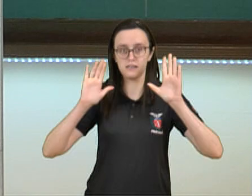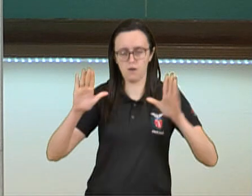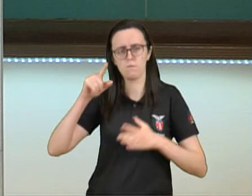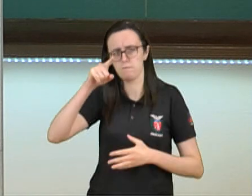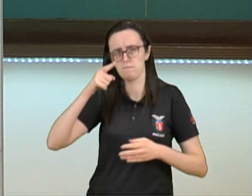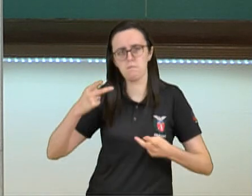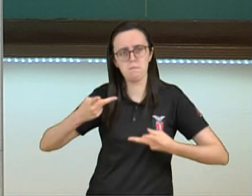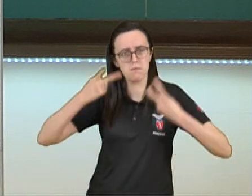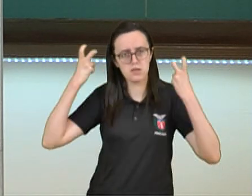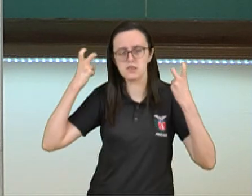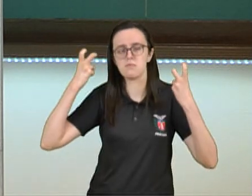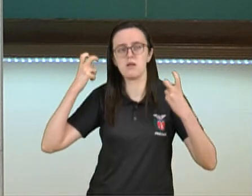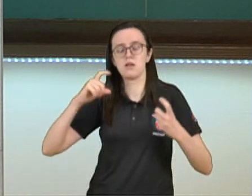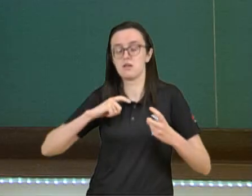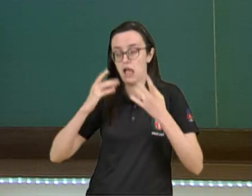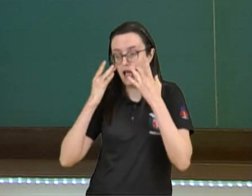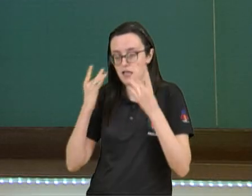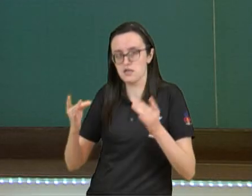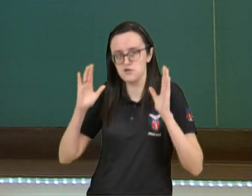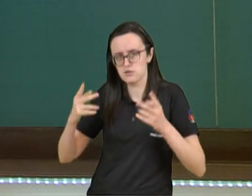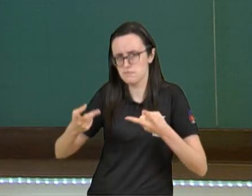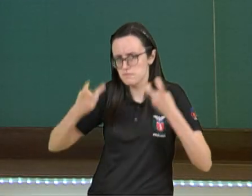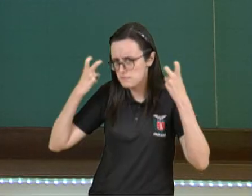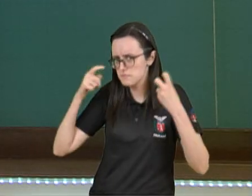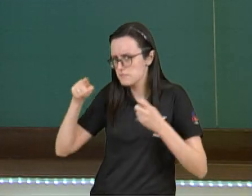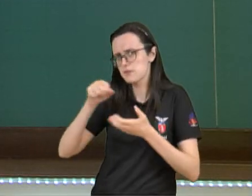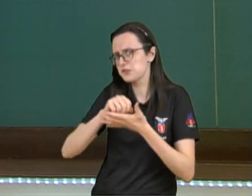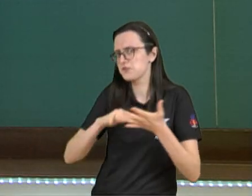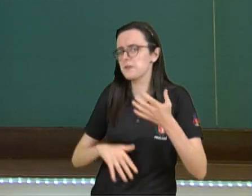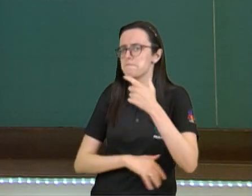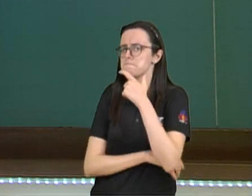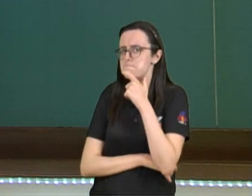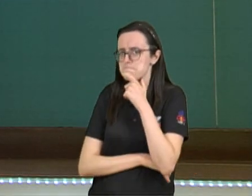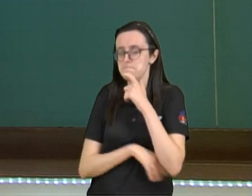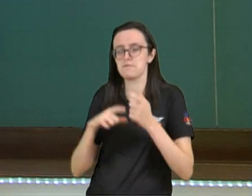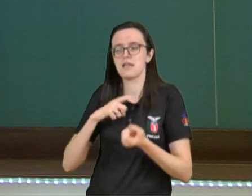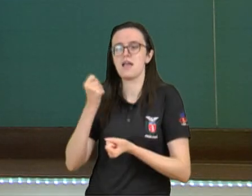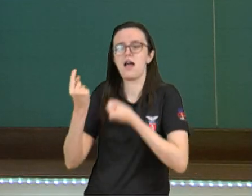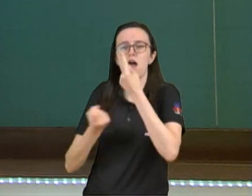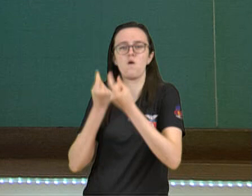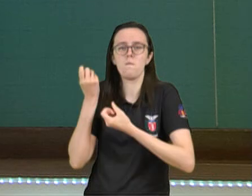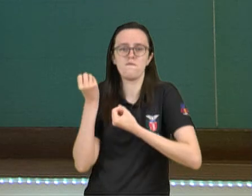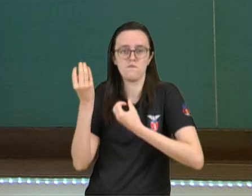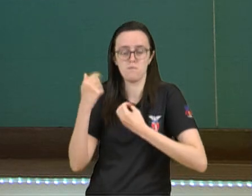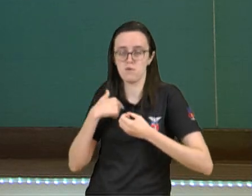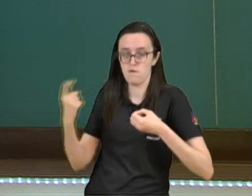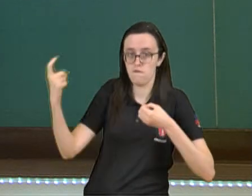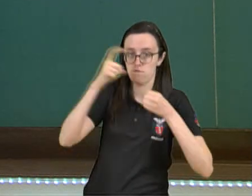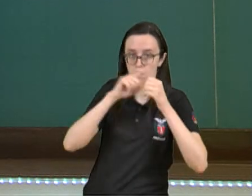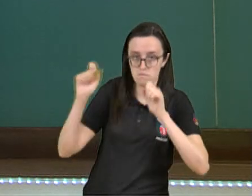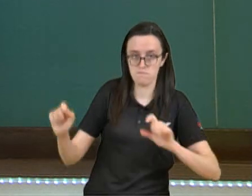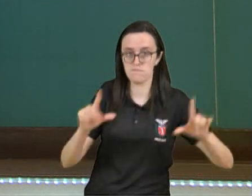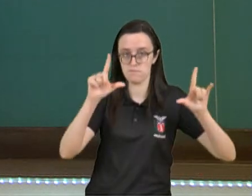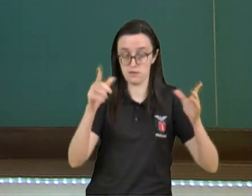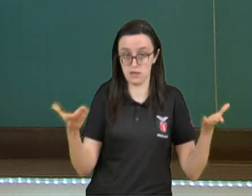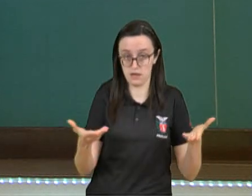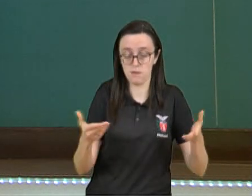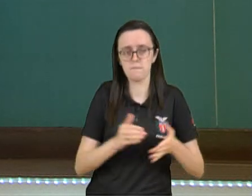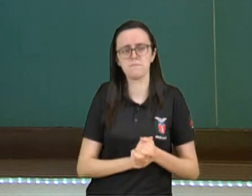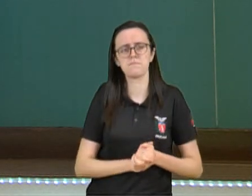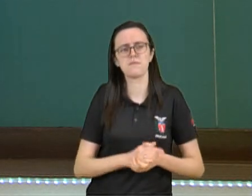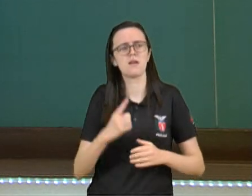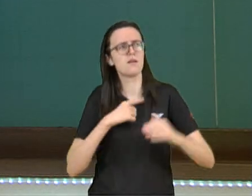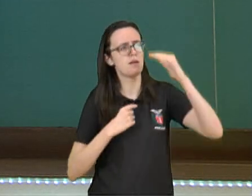Então, você observou com bastante atenção esse exercício? Ele traz algumas informações, eu vou até voltar a tela para vocês. Ele falou